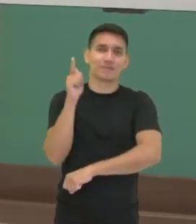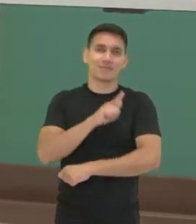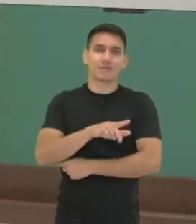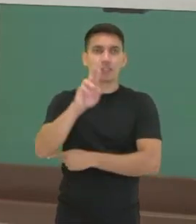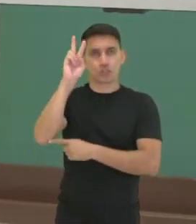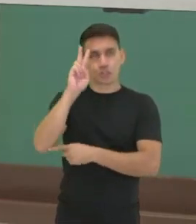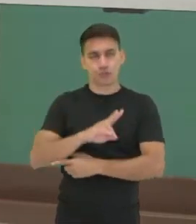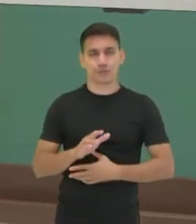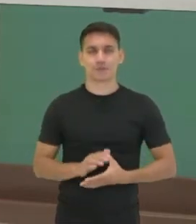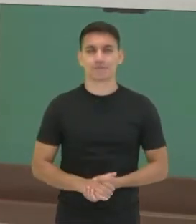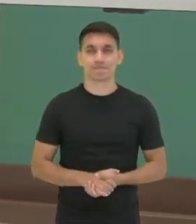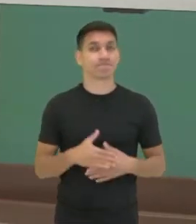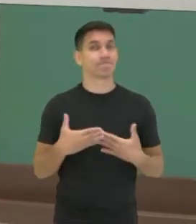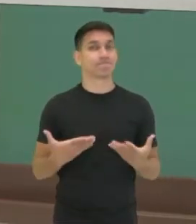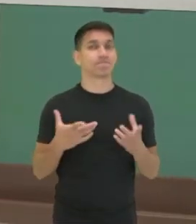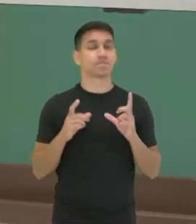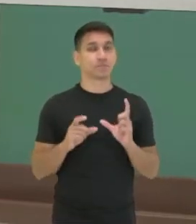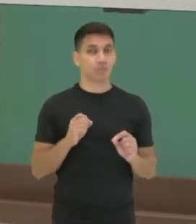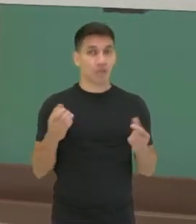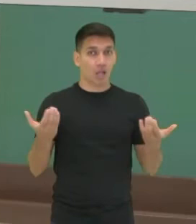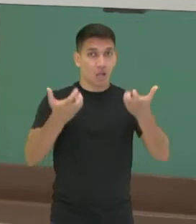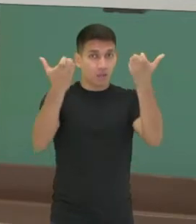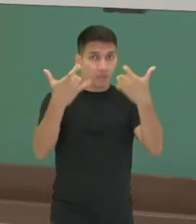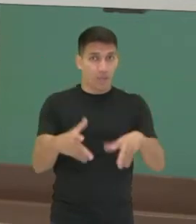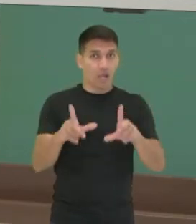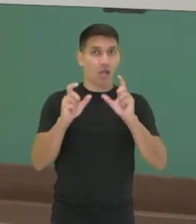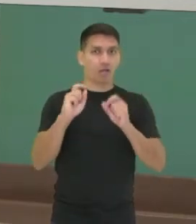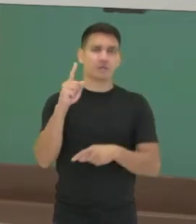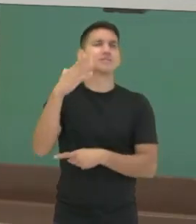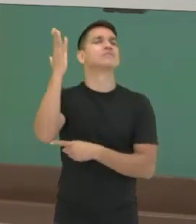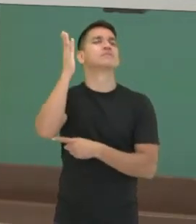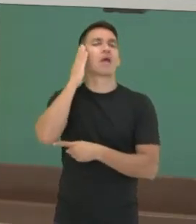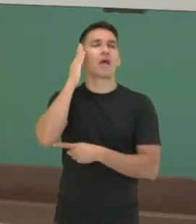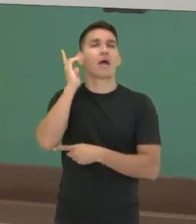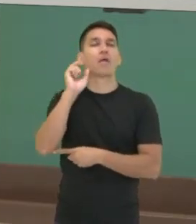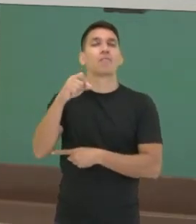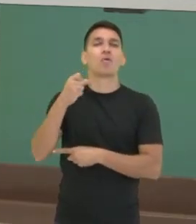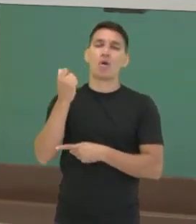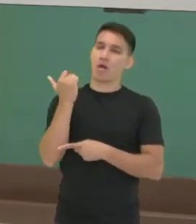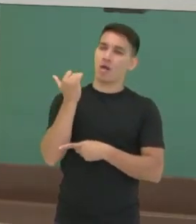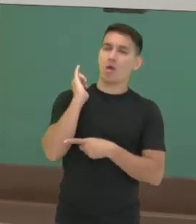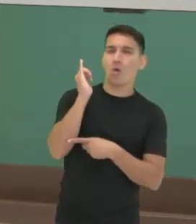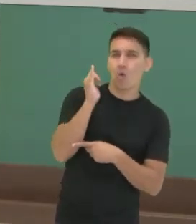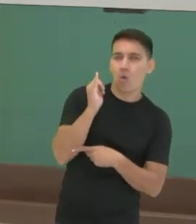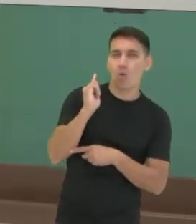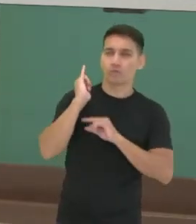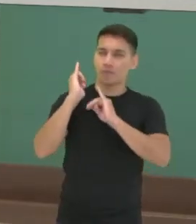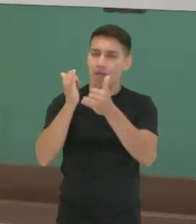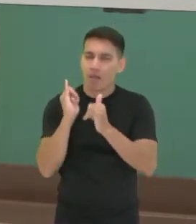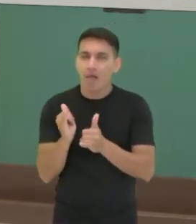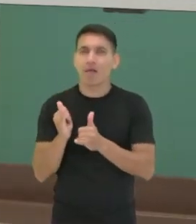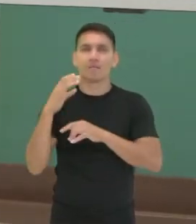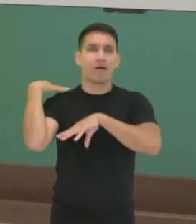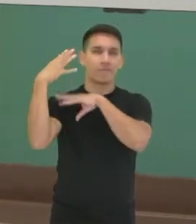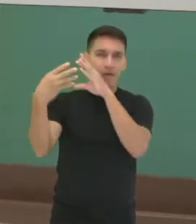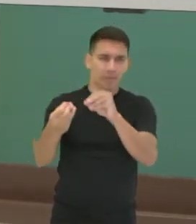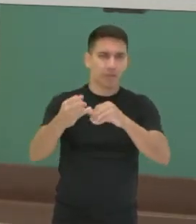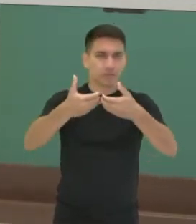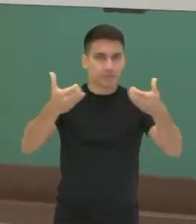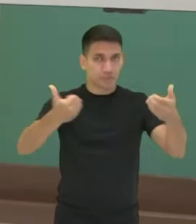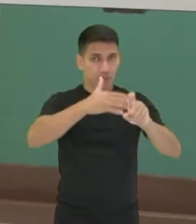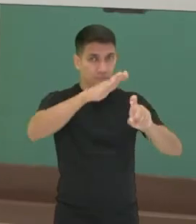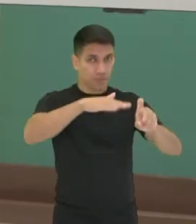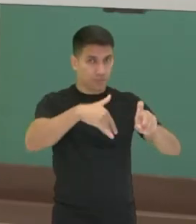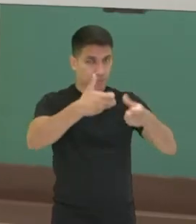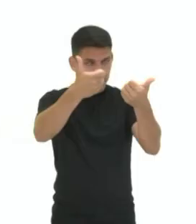história. Bom, agora que nós já sabemos o que é conto, lenda, fábula e distinguimos do mito, vamos fazer uma